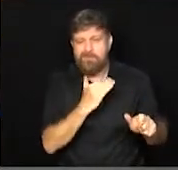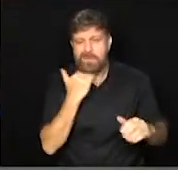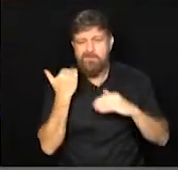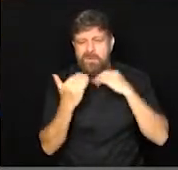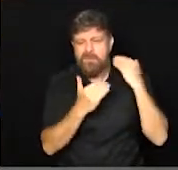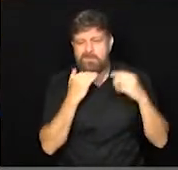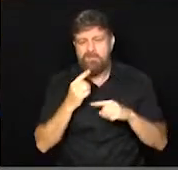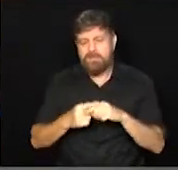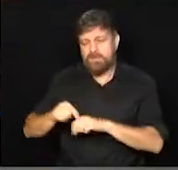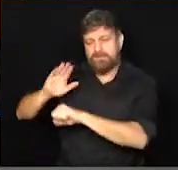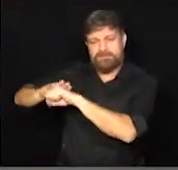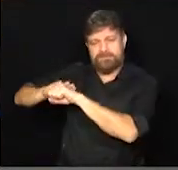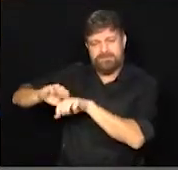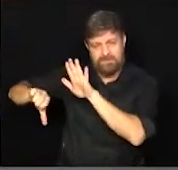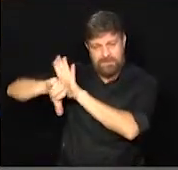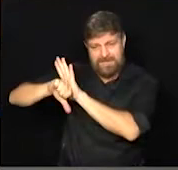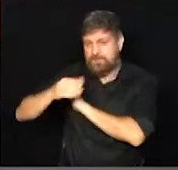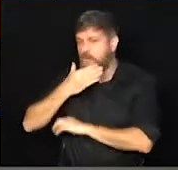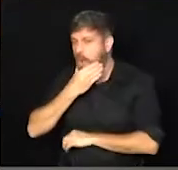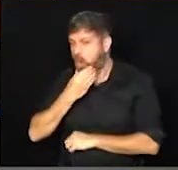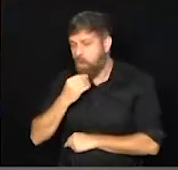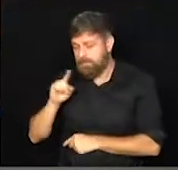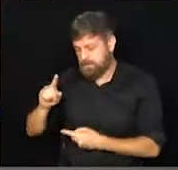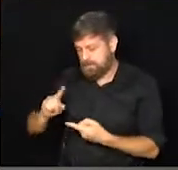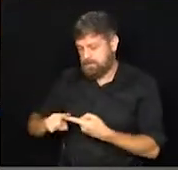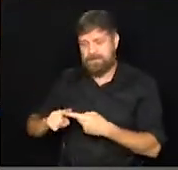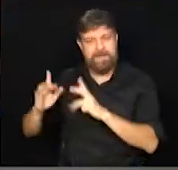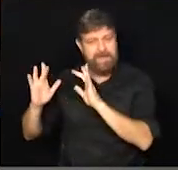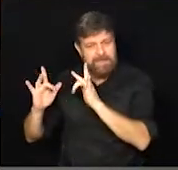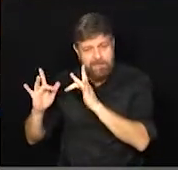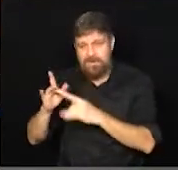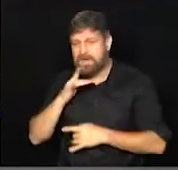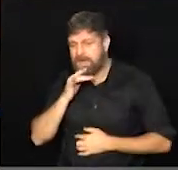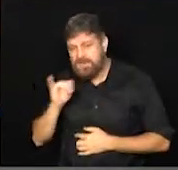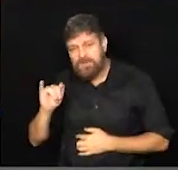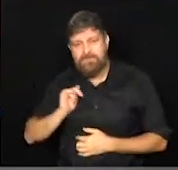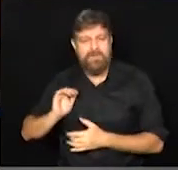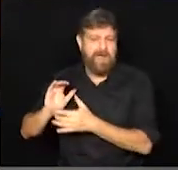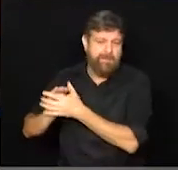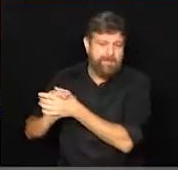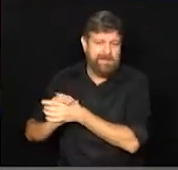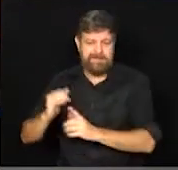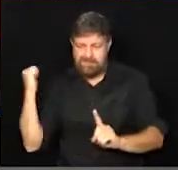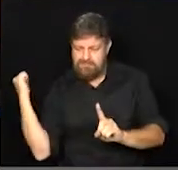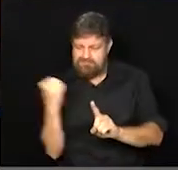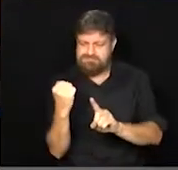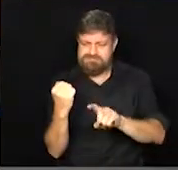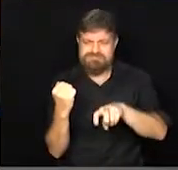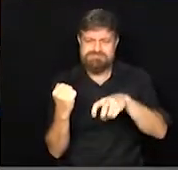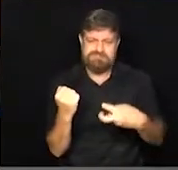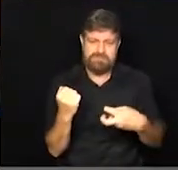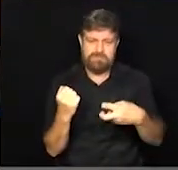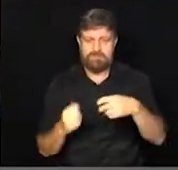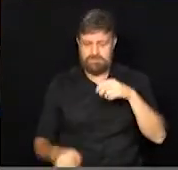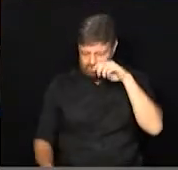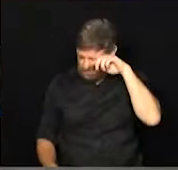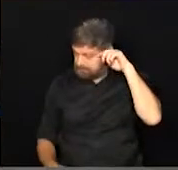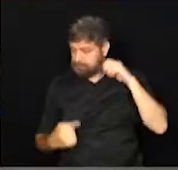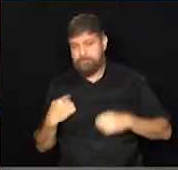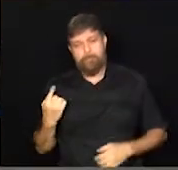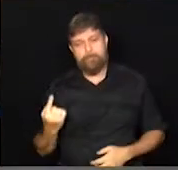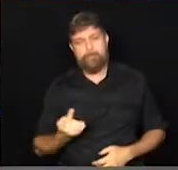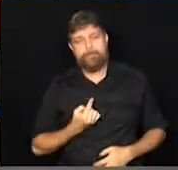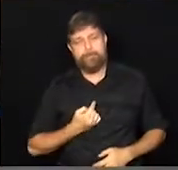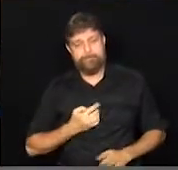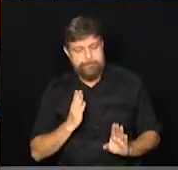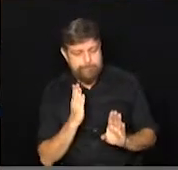pelos seus maridos, companheiros, namorados, pais, enfim. E essa identificação do